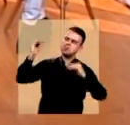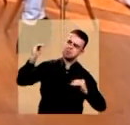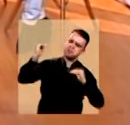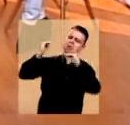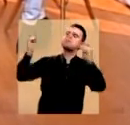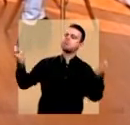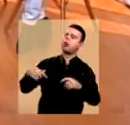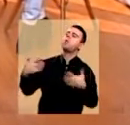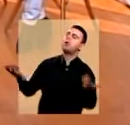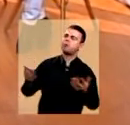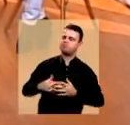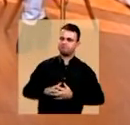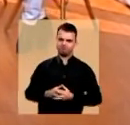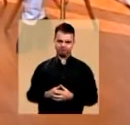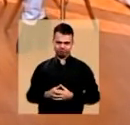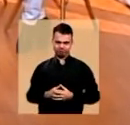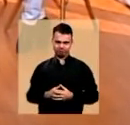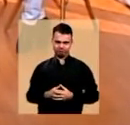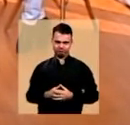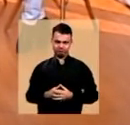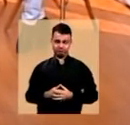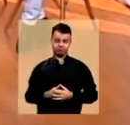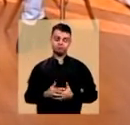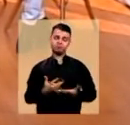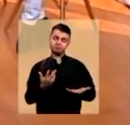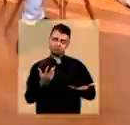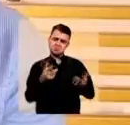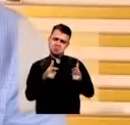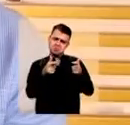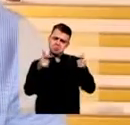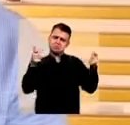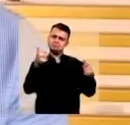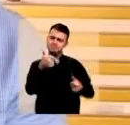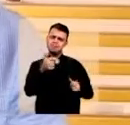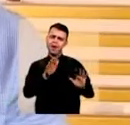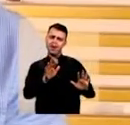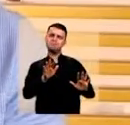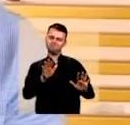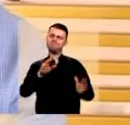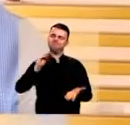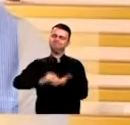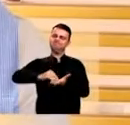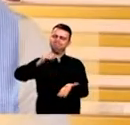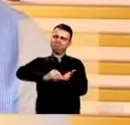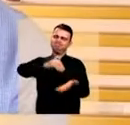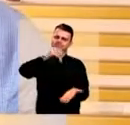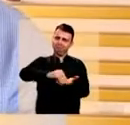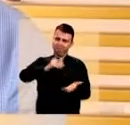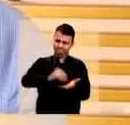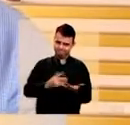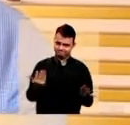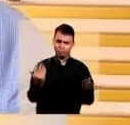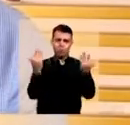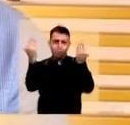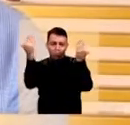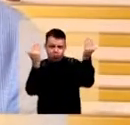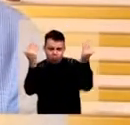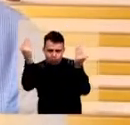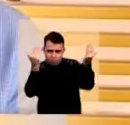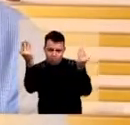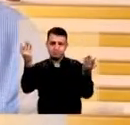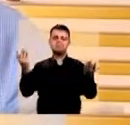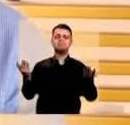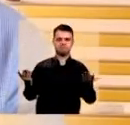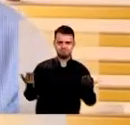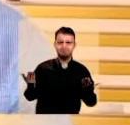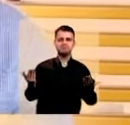ou de outros países? Realmente, eu acho que esses números aí a gente deve aceitar com certa reserva. Certo. Porque se compararmos,